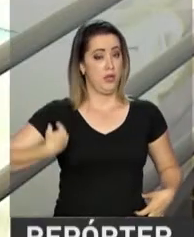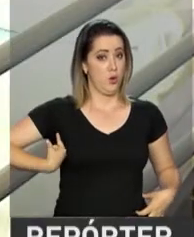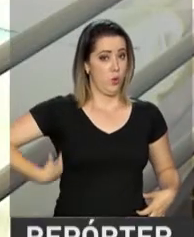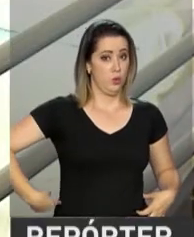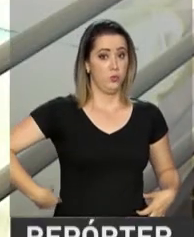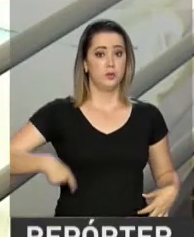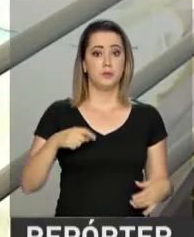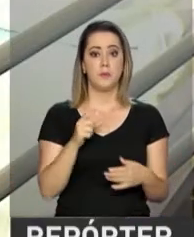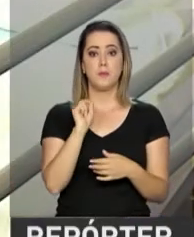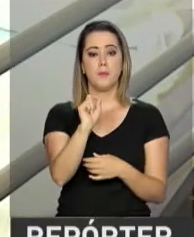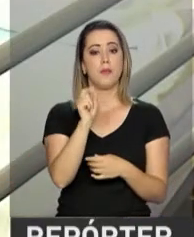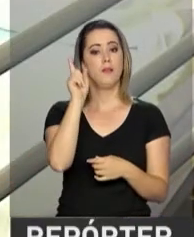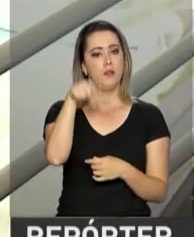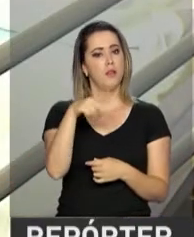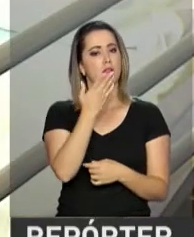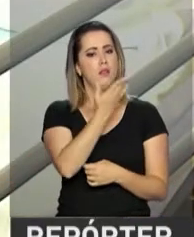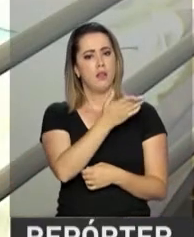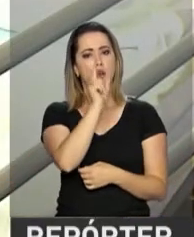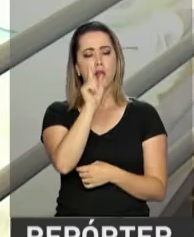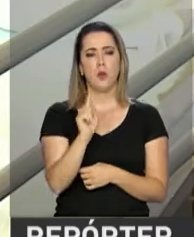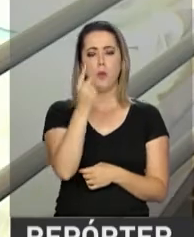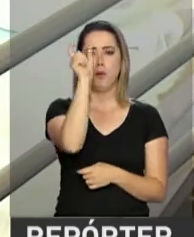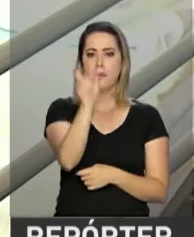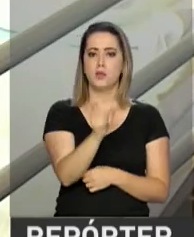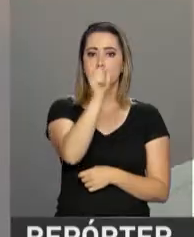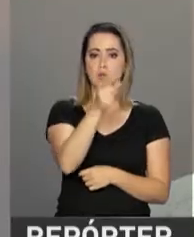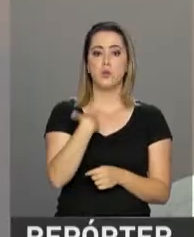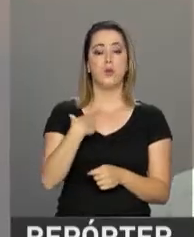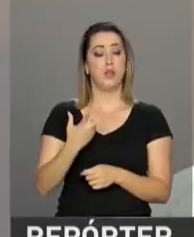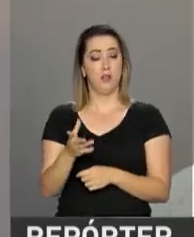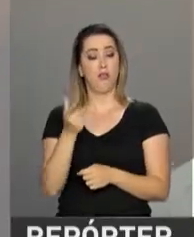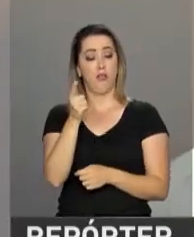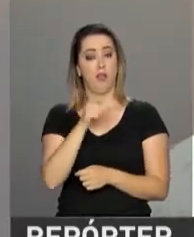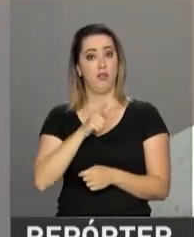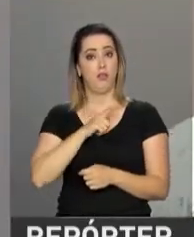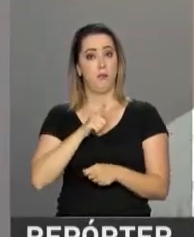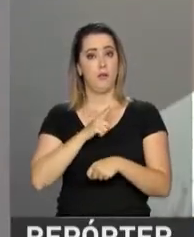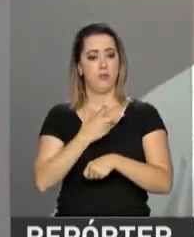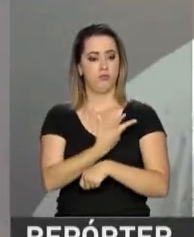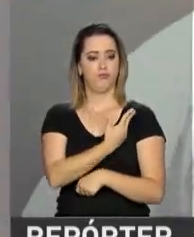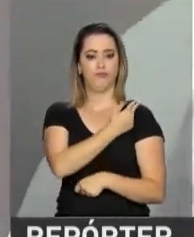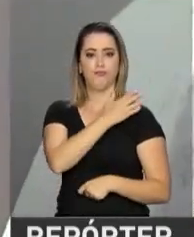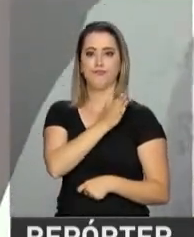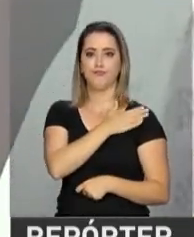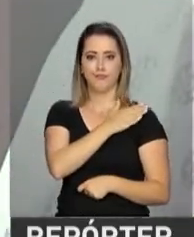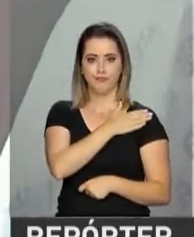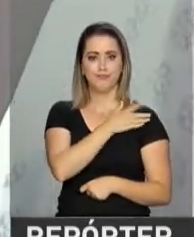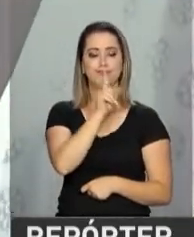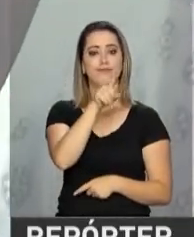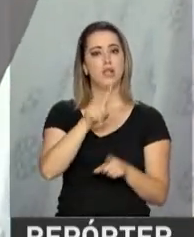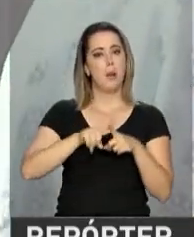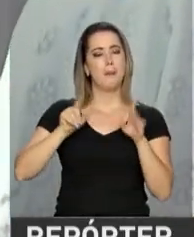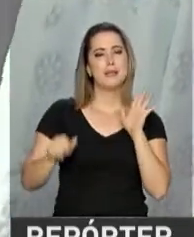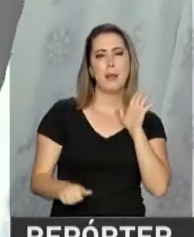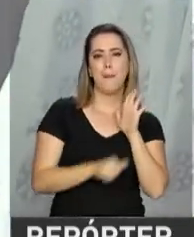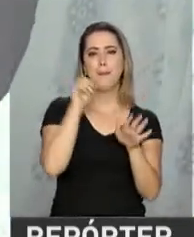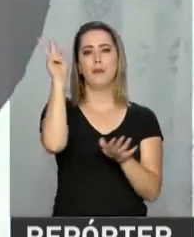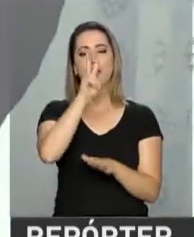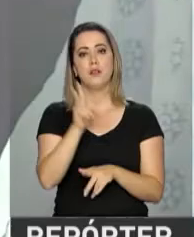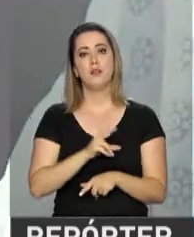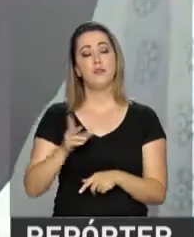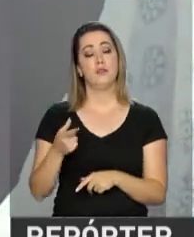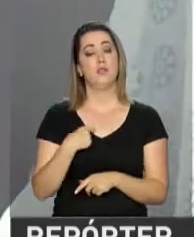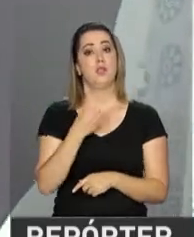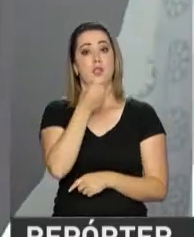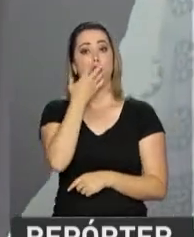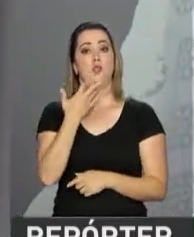renata é mais uma paciente do into que colocou prótese é a segunda cirurgia que ela faz no ombro mas é a primeira vez que tem